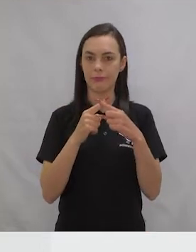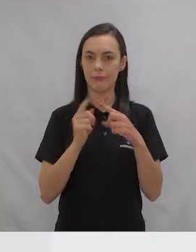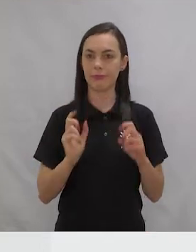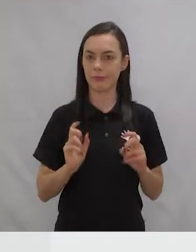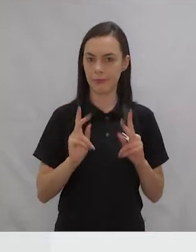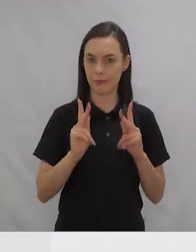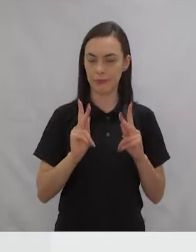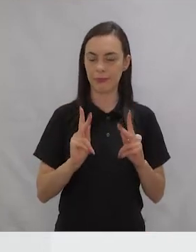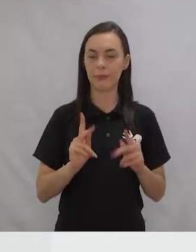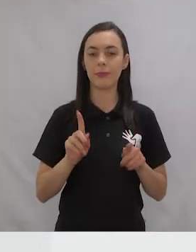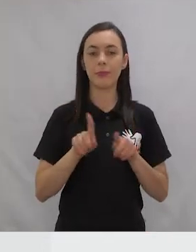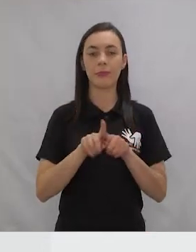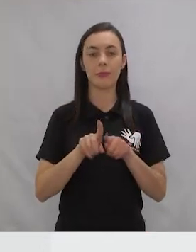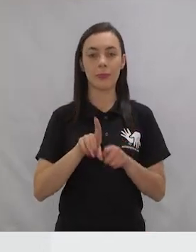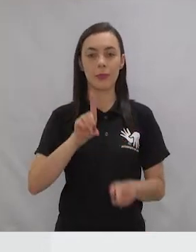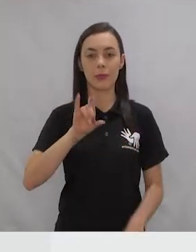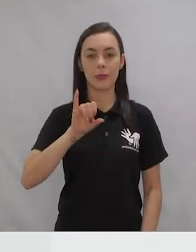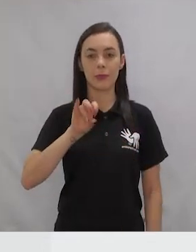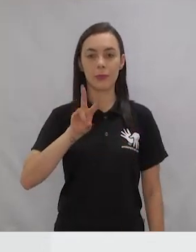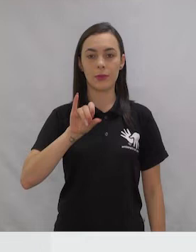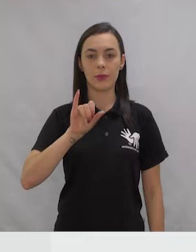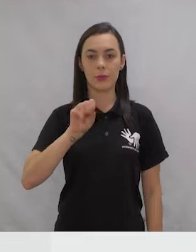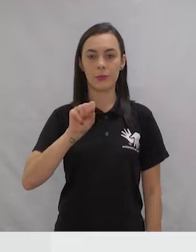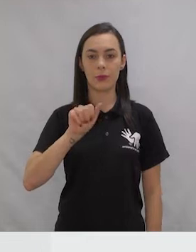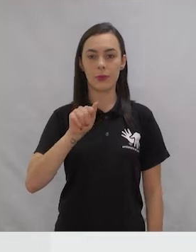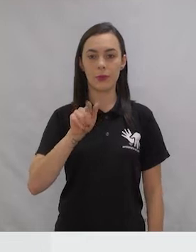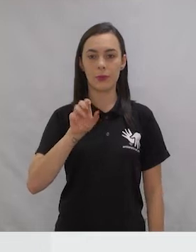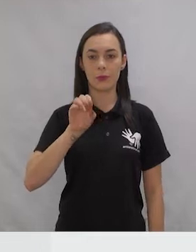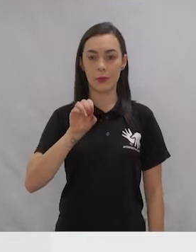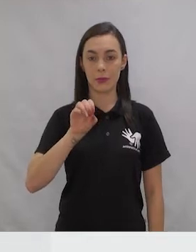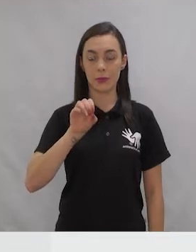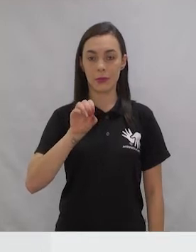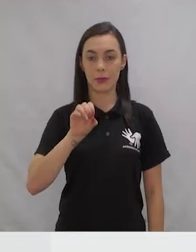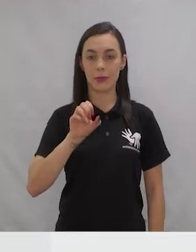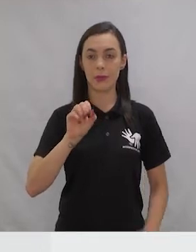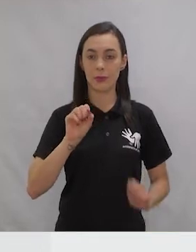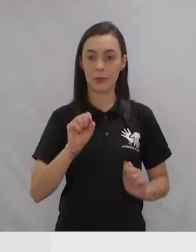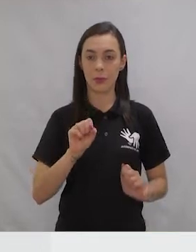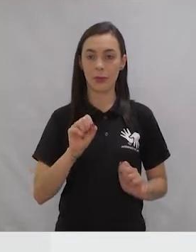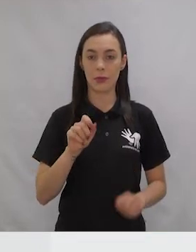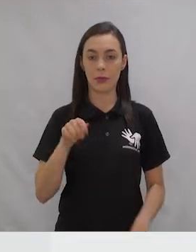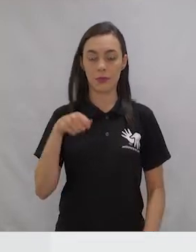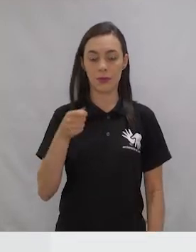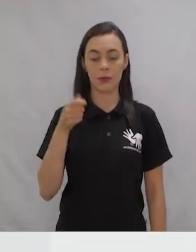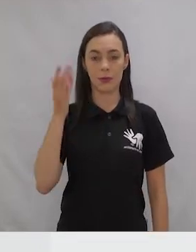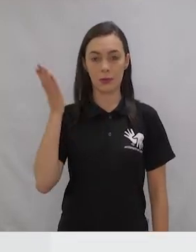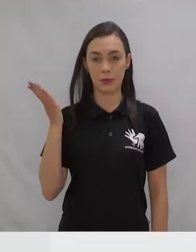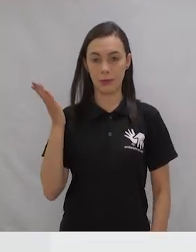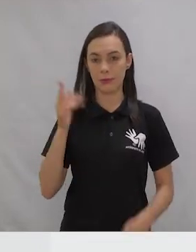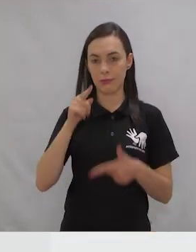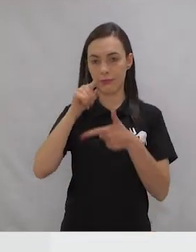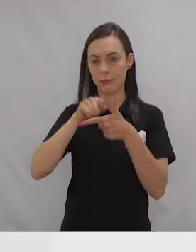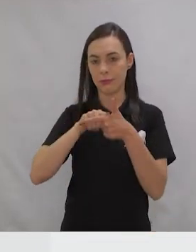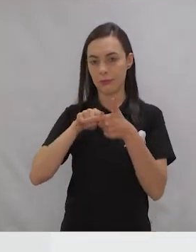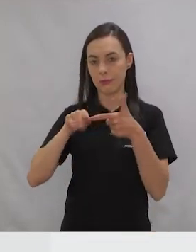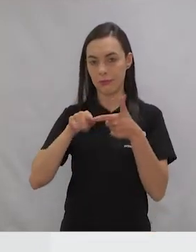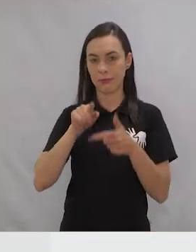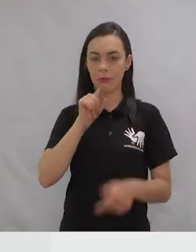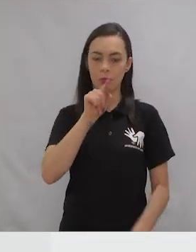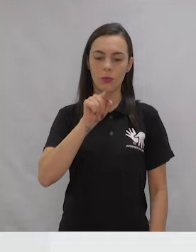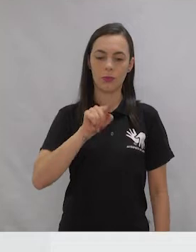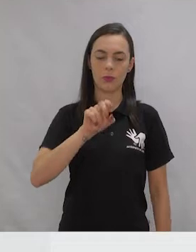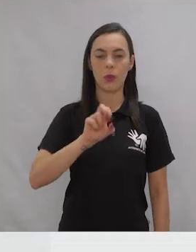certo? E a divisão pode ser orientado tanto pelos dois pontos, também com um pontinho,